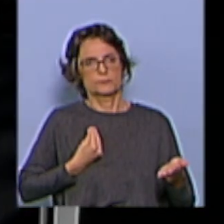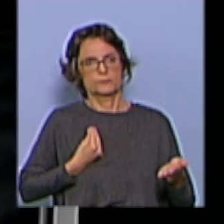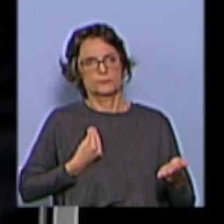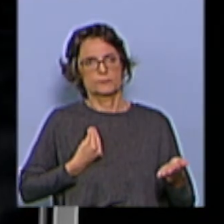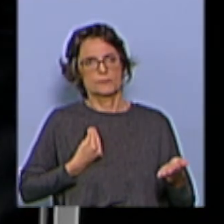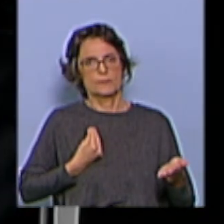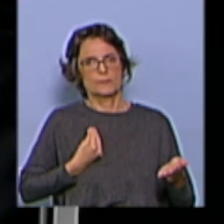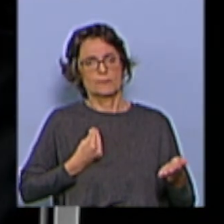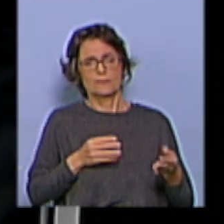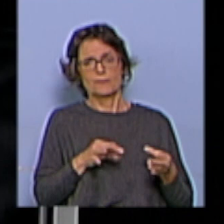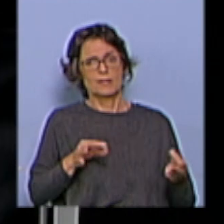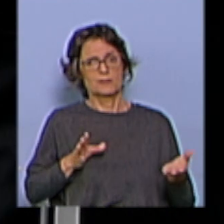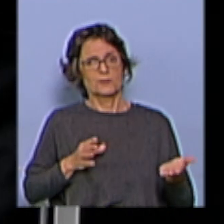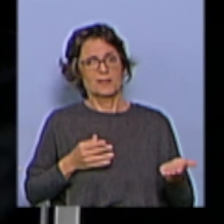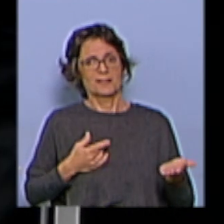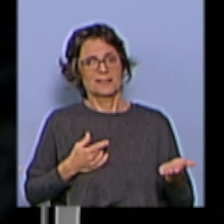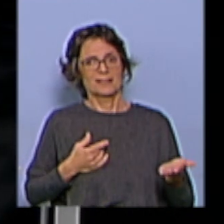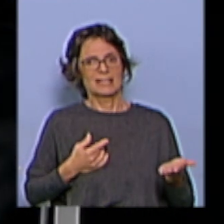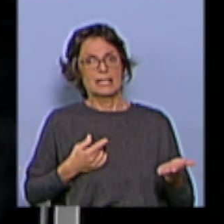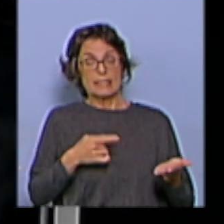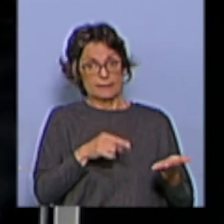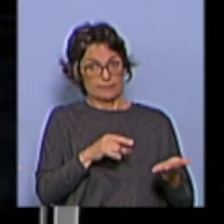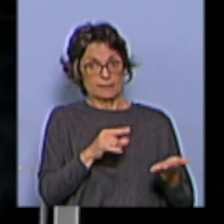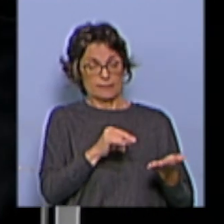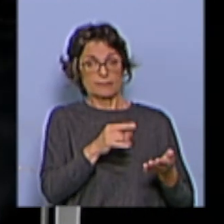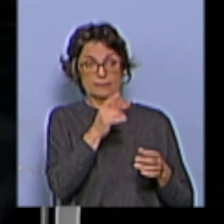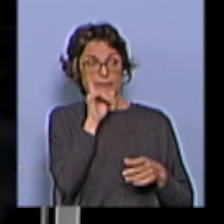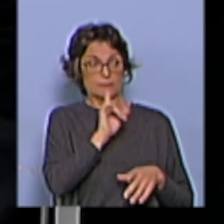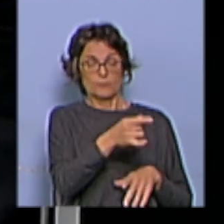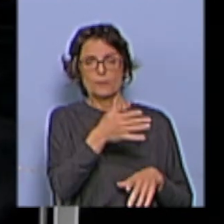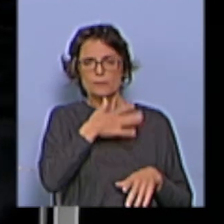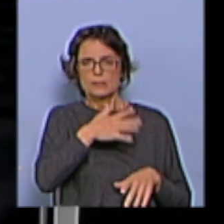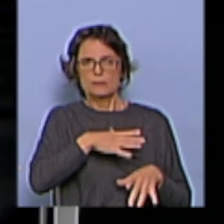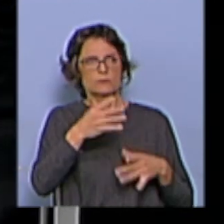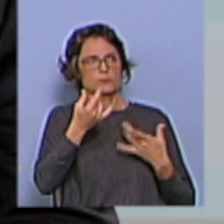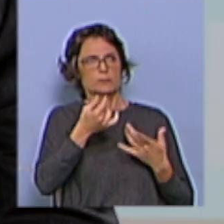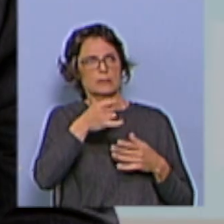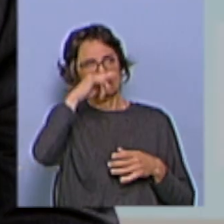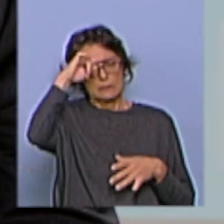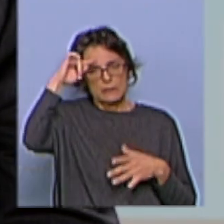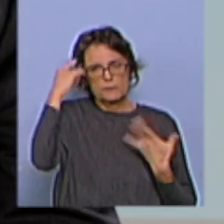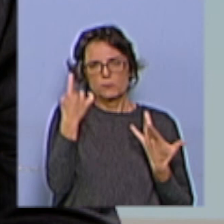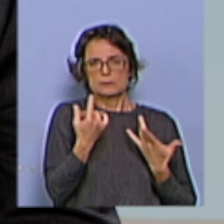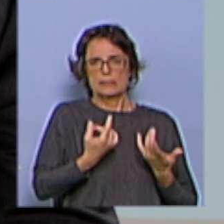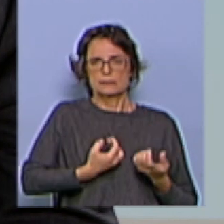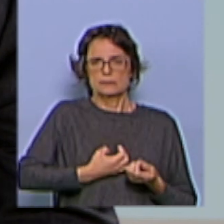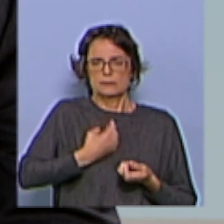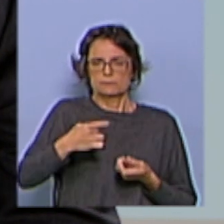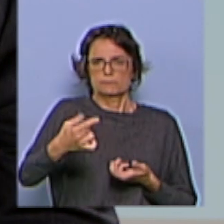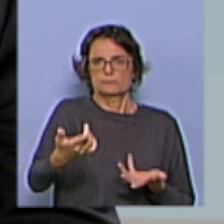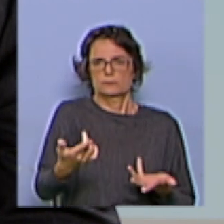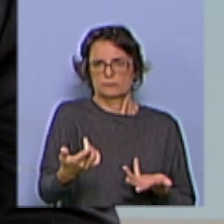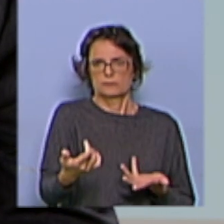E no fundo, a dificuldade que tinha neste campo. O mesmo aconteceu com outros profissionais, em que, de facto, isso se manifestava.